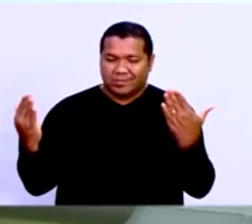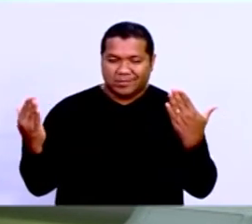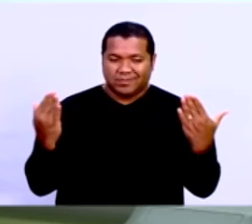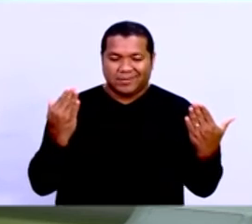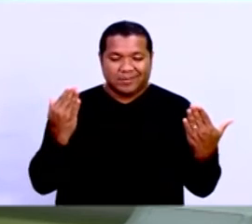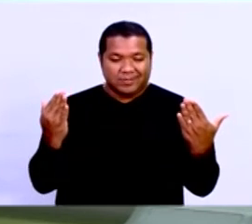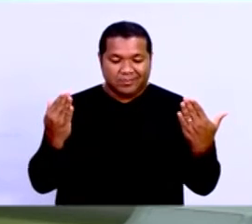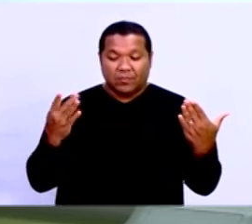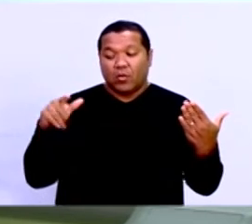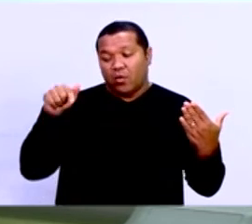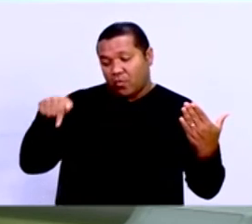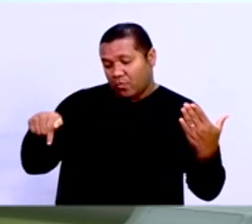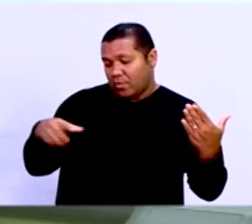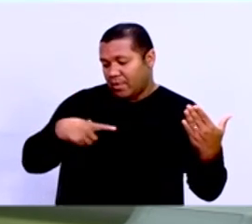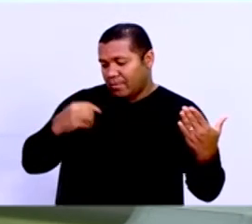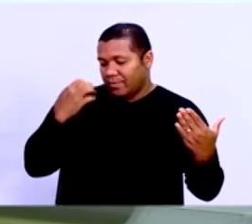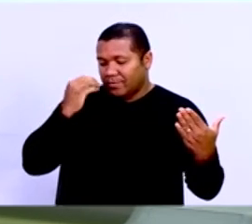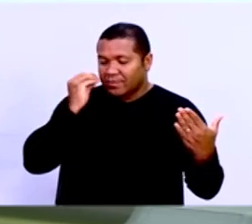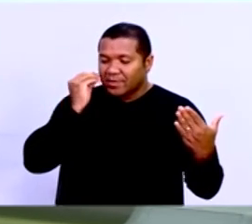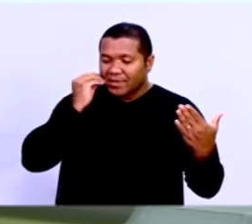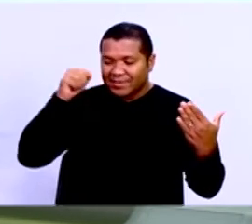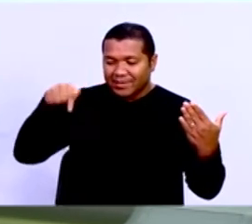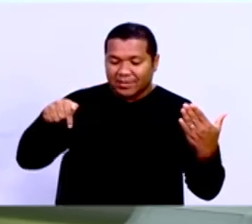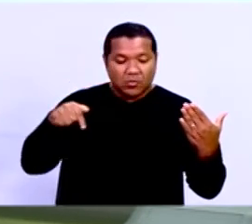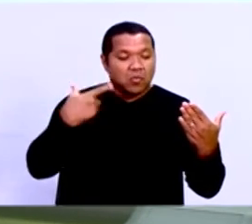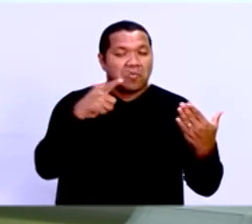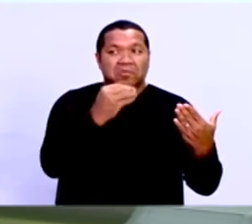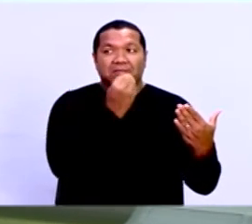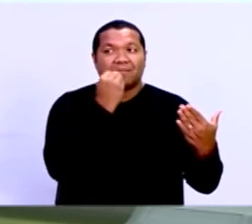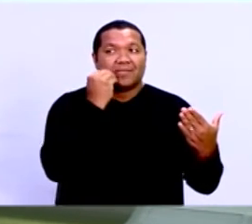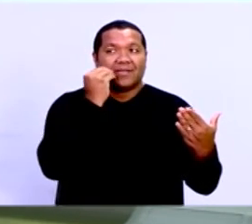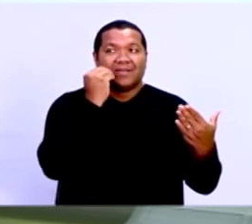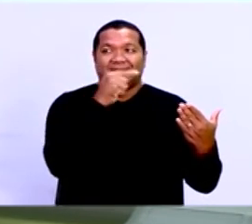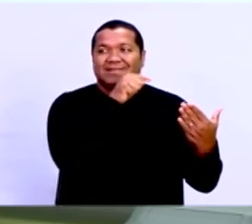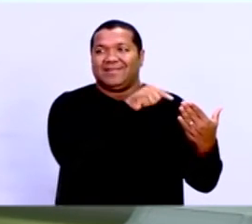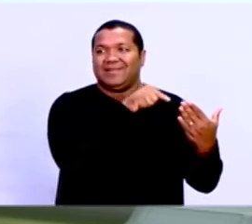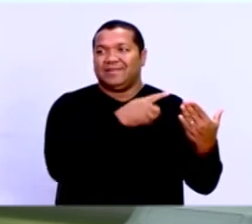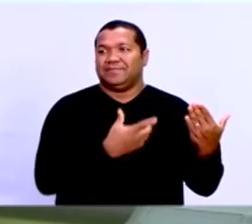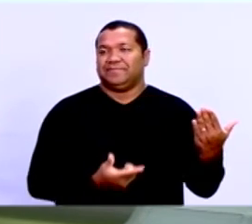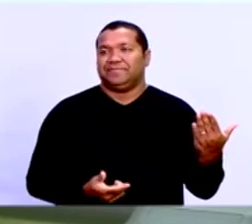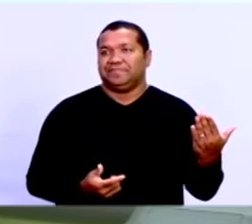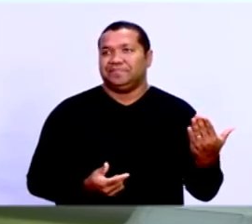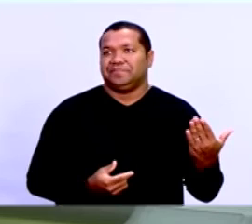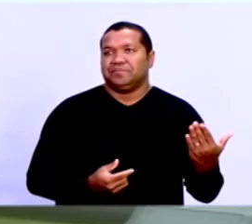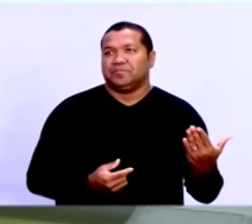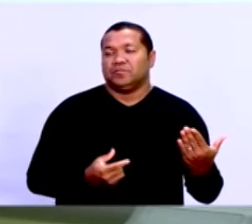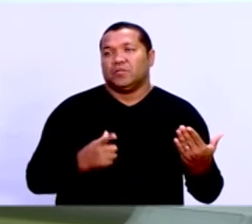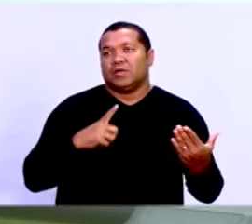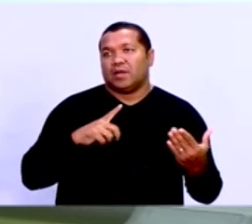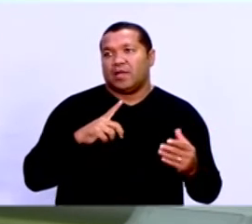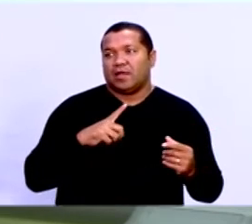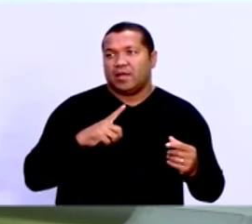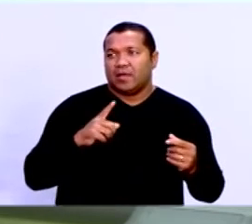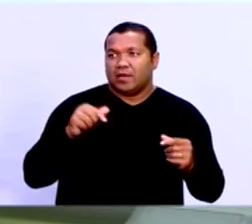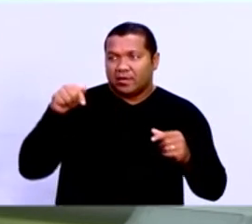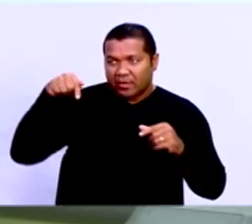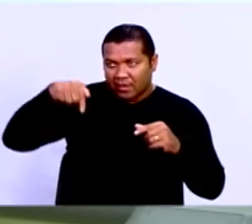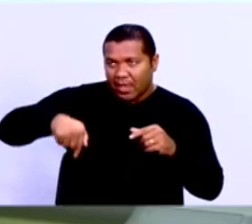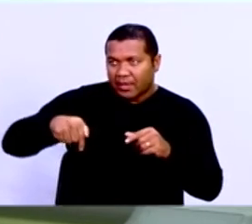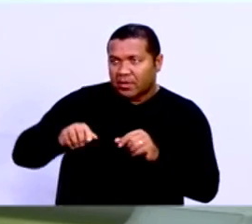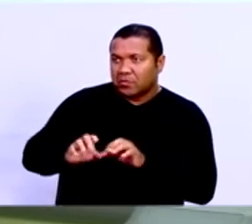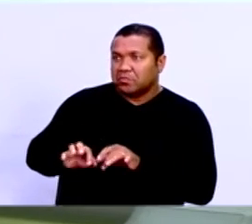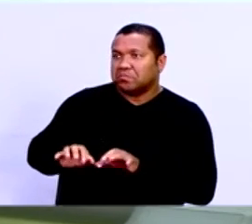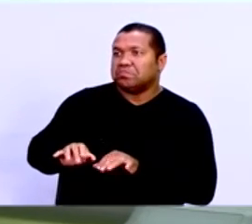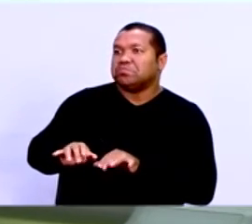aplicações o desenvolvimento que ali mesmo dentro da empresa o desenvolvedor vai testar o